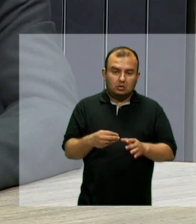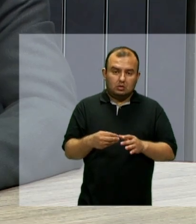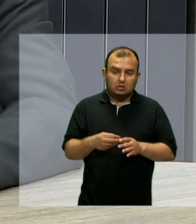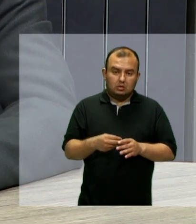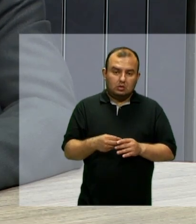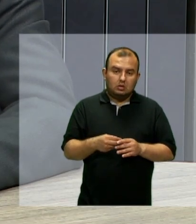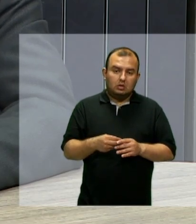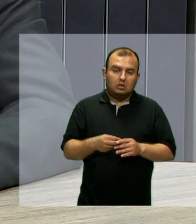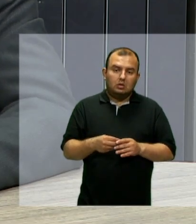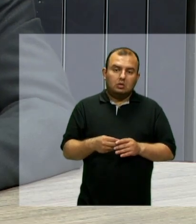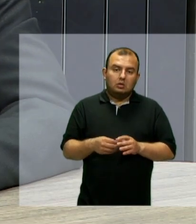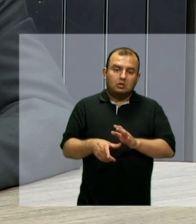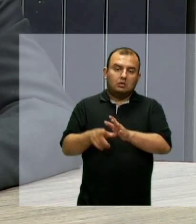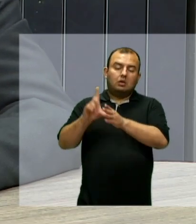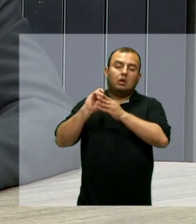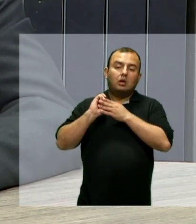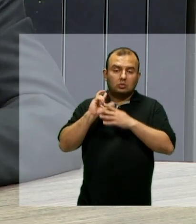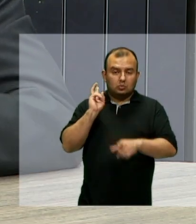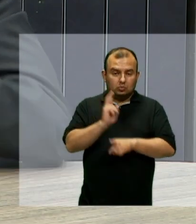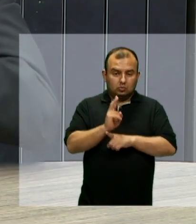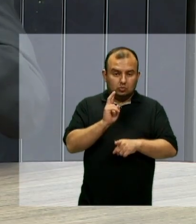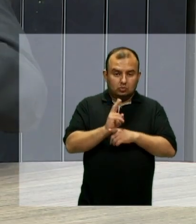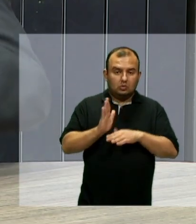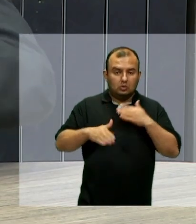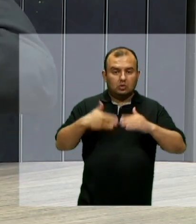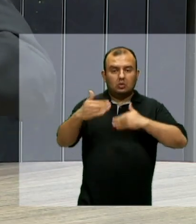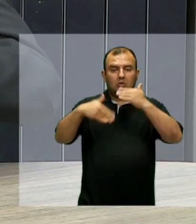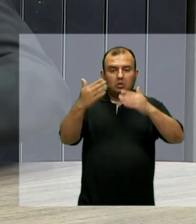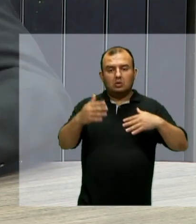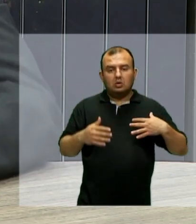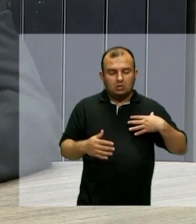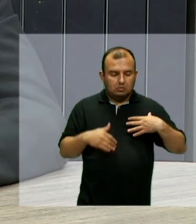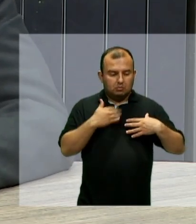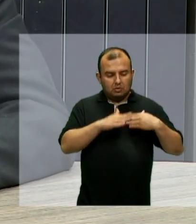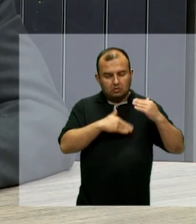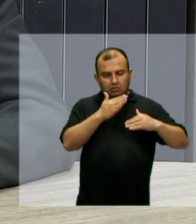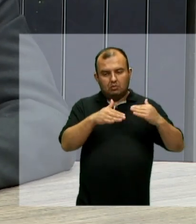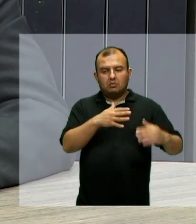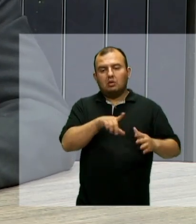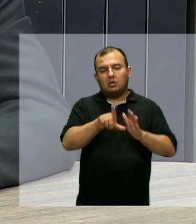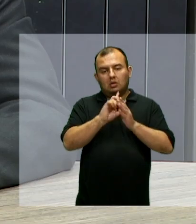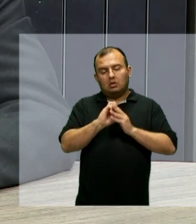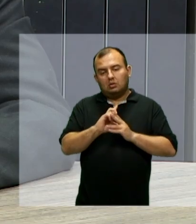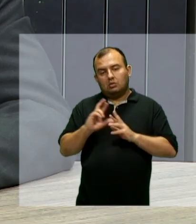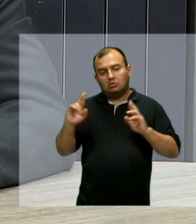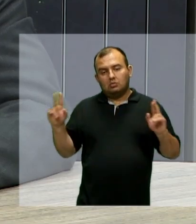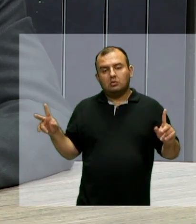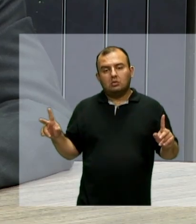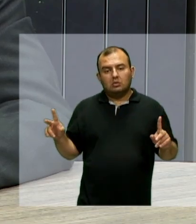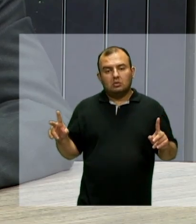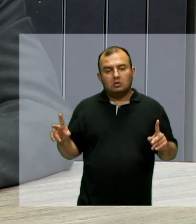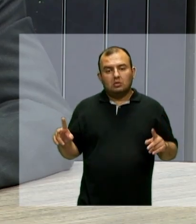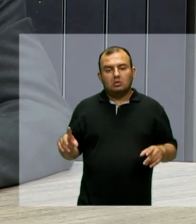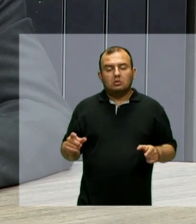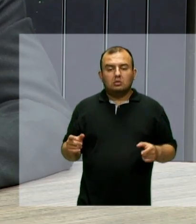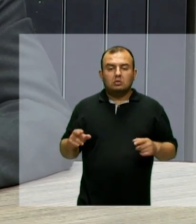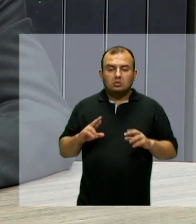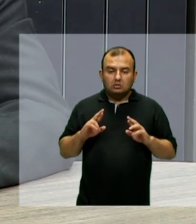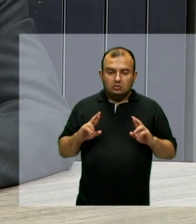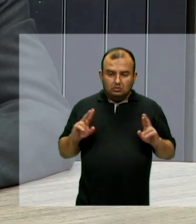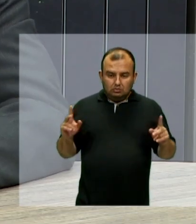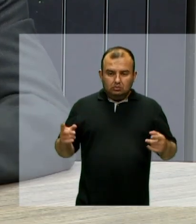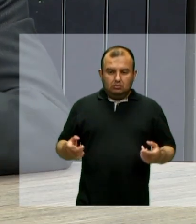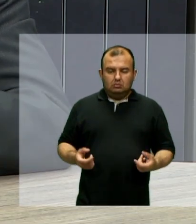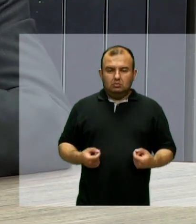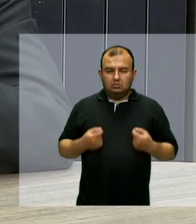precocemente protege, né? Porque você desenvolve a mama cedo, tá? Você protege, diferente, né, do câncer de colo de útero, que é o contrário,